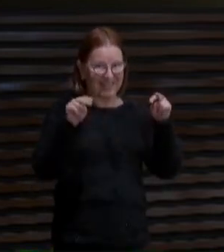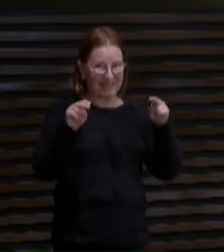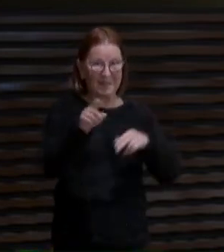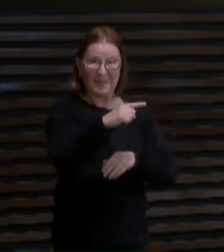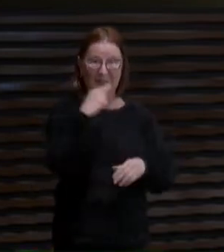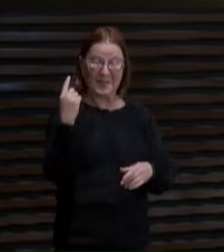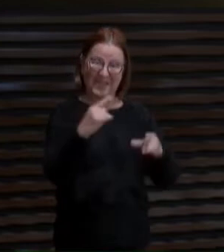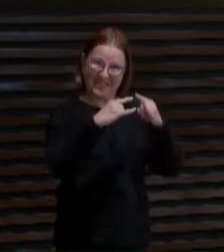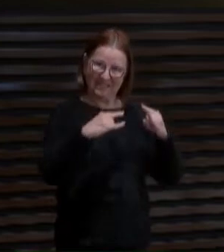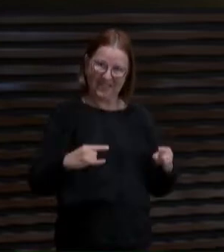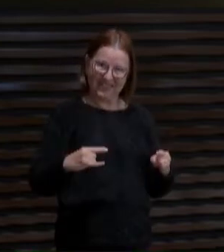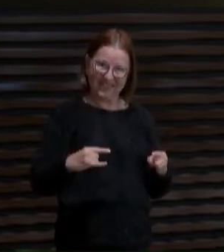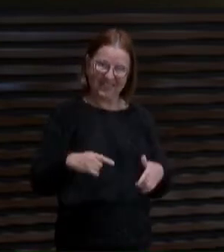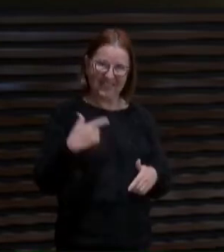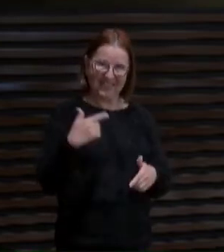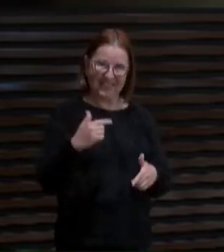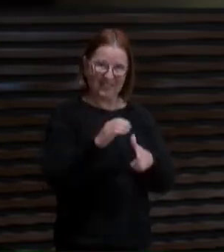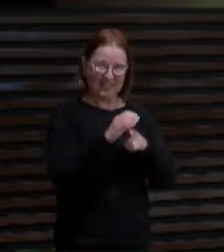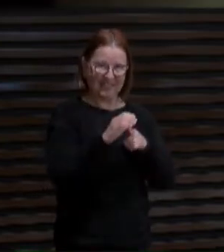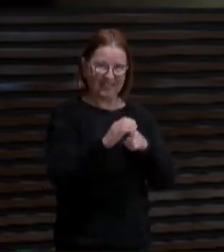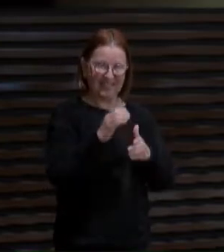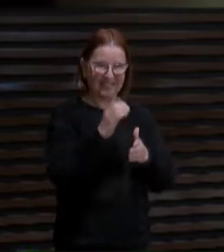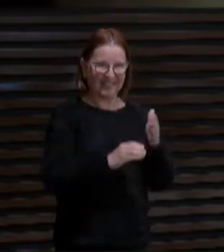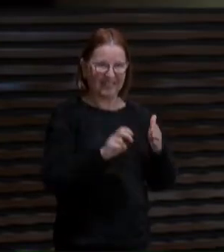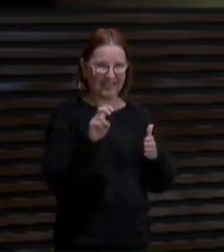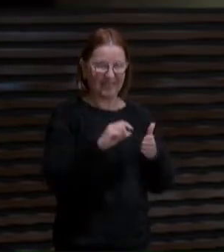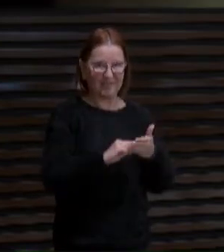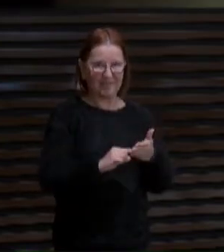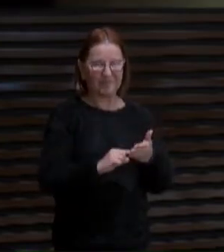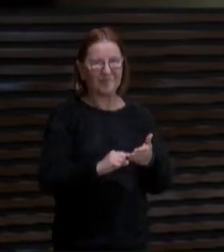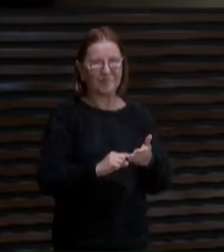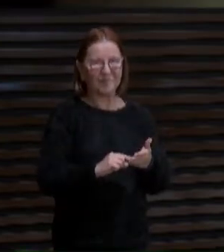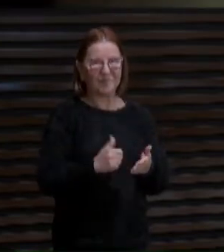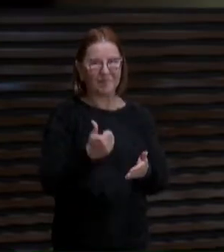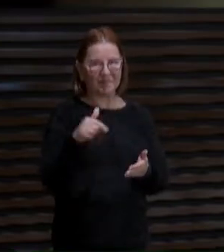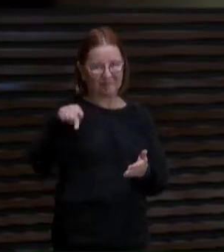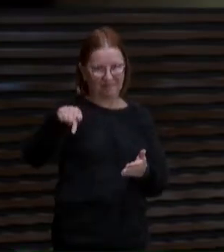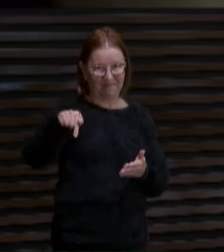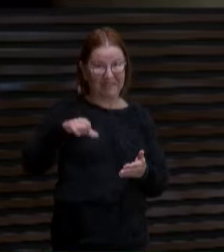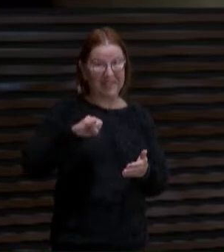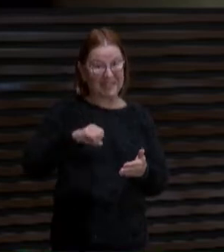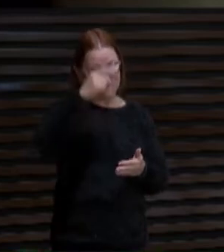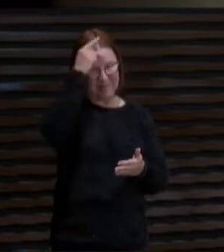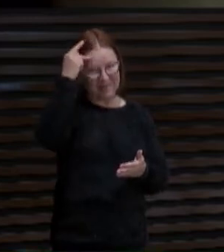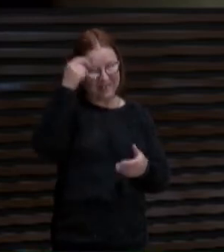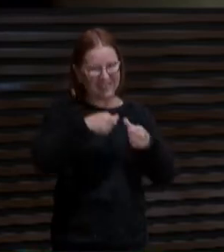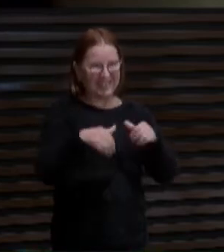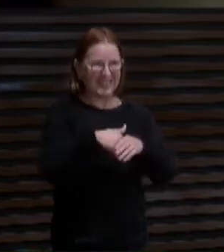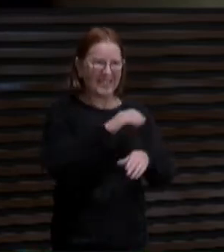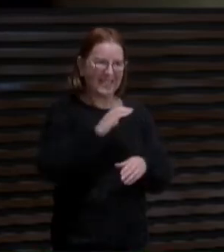segunda Coríntios 17 se alguém está em Cristo é uma